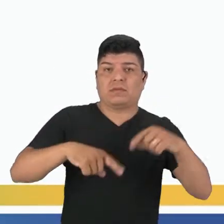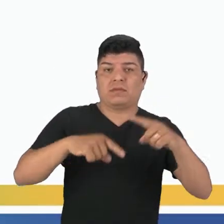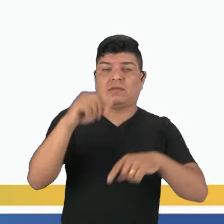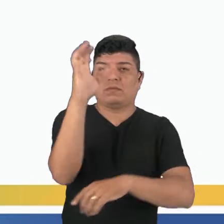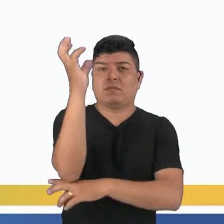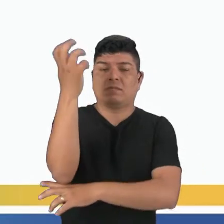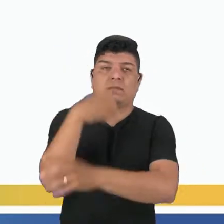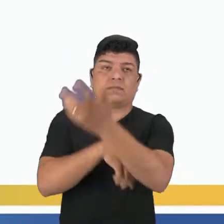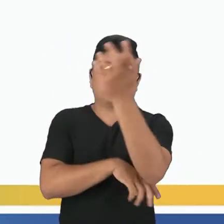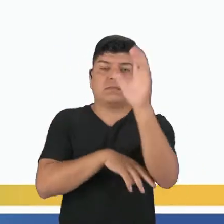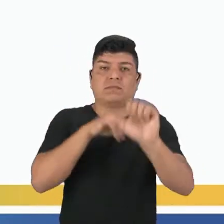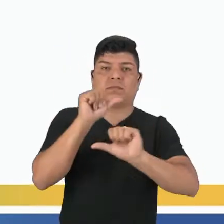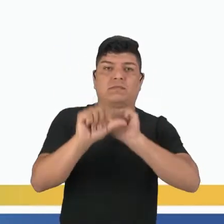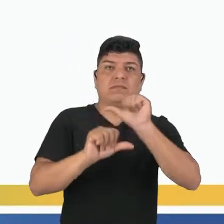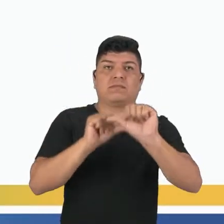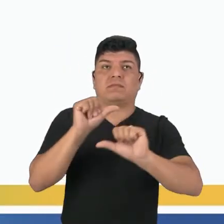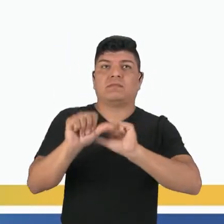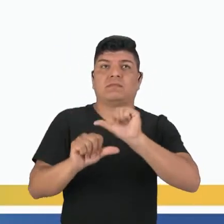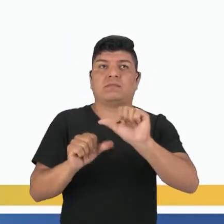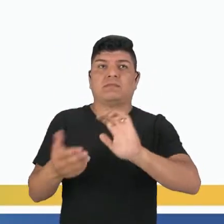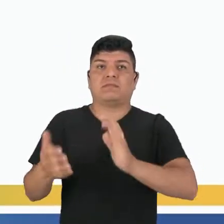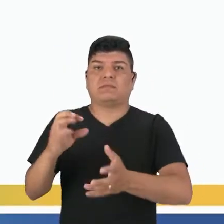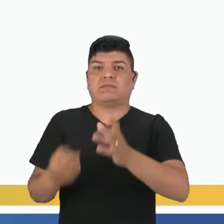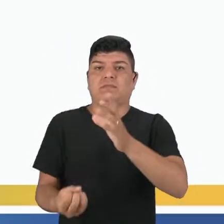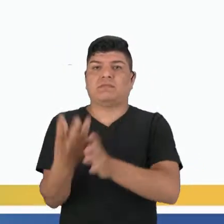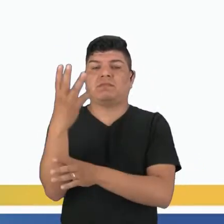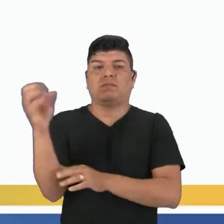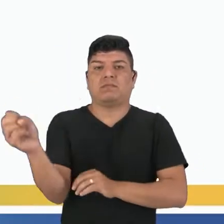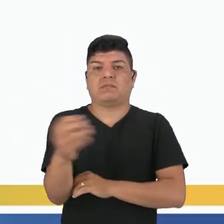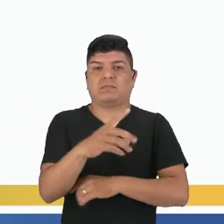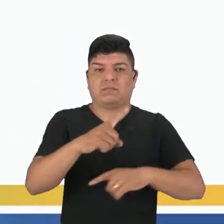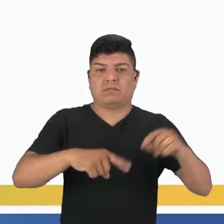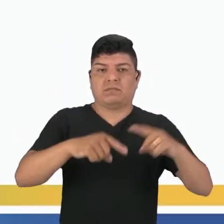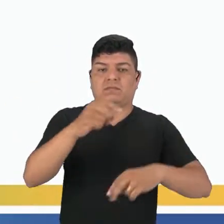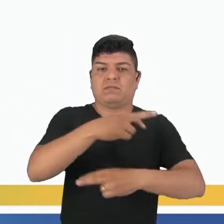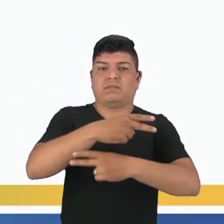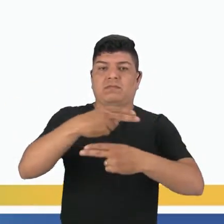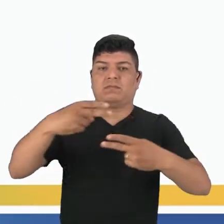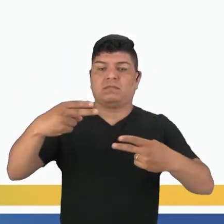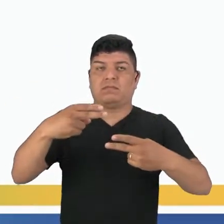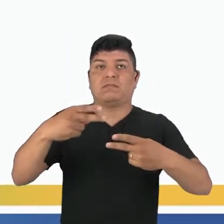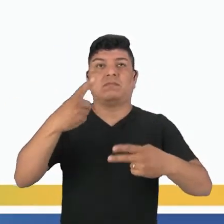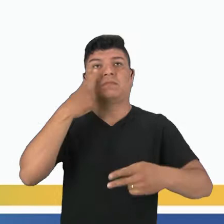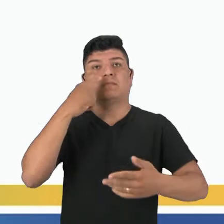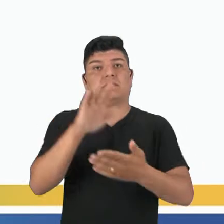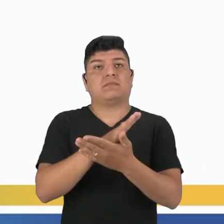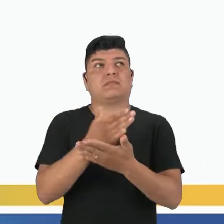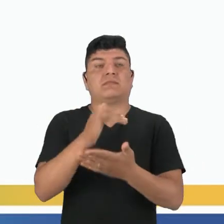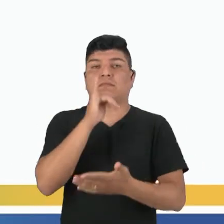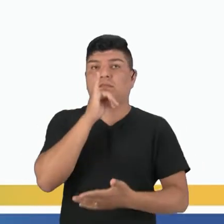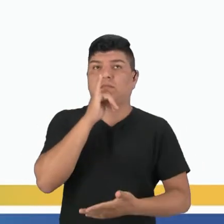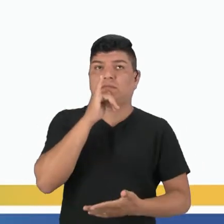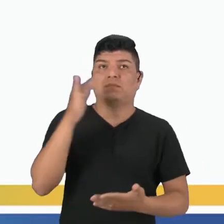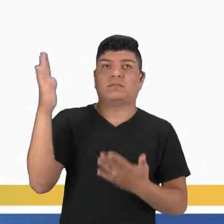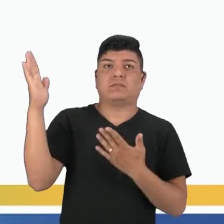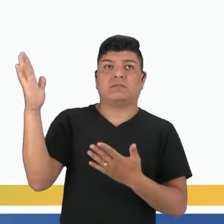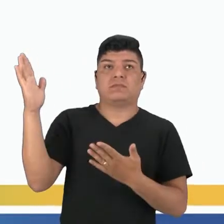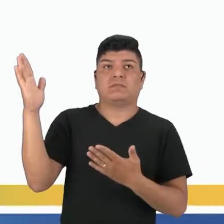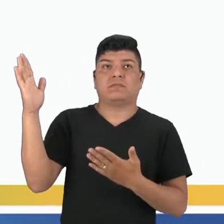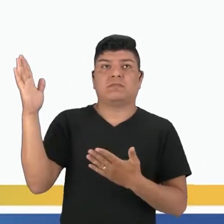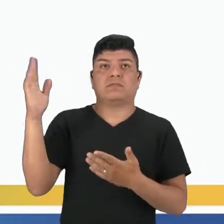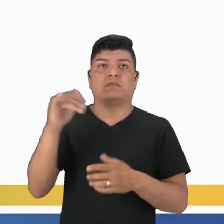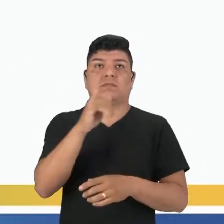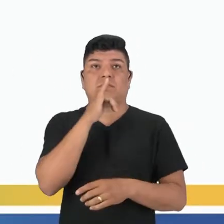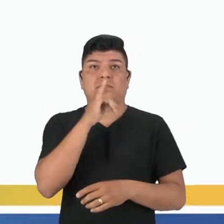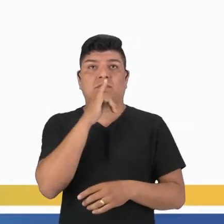da natureza, transformando-os e criando novos materiais e objetos. Veja alguns exemplos. Com a sílica extraída